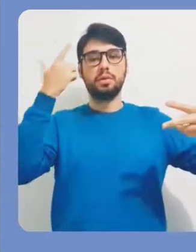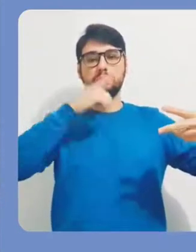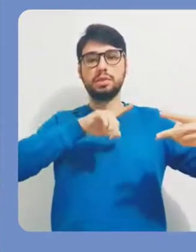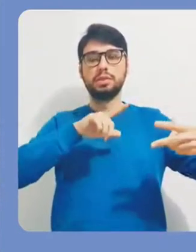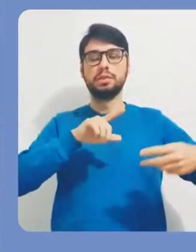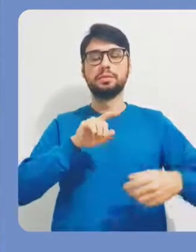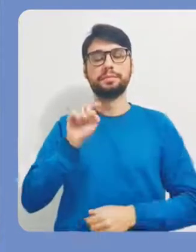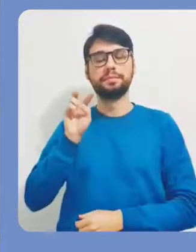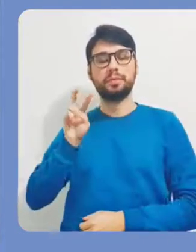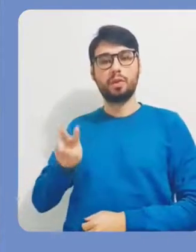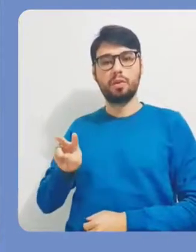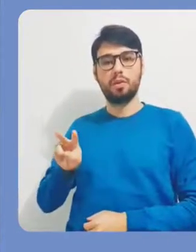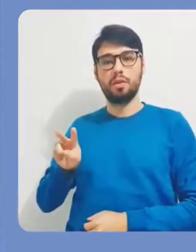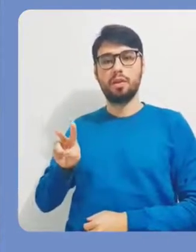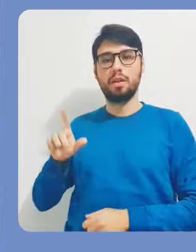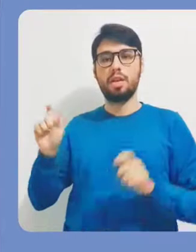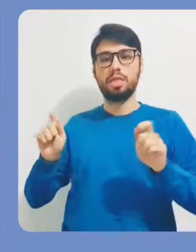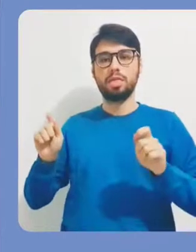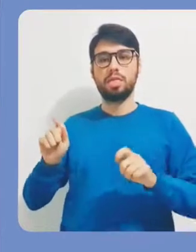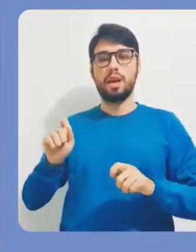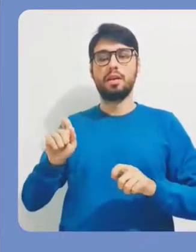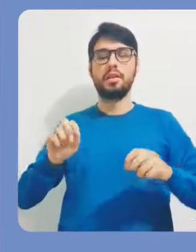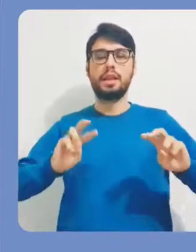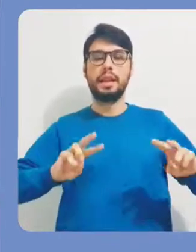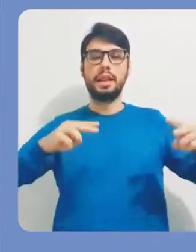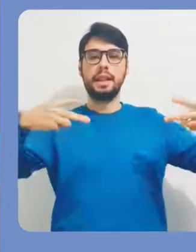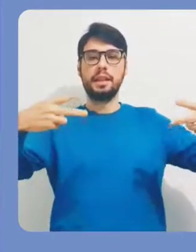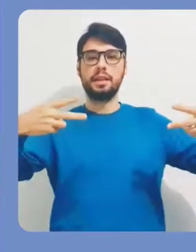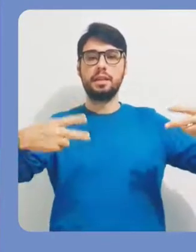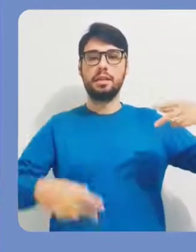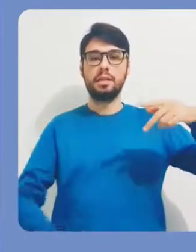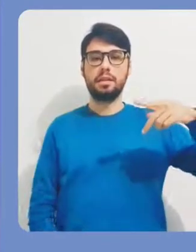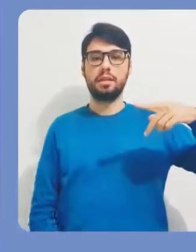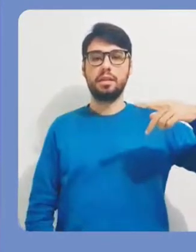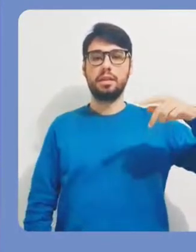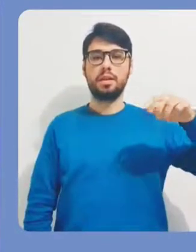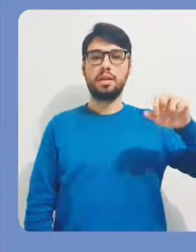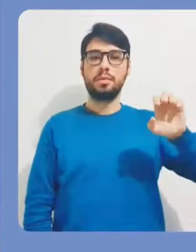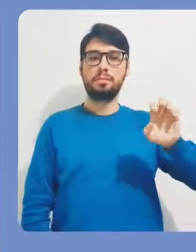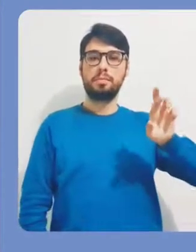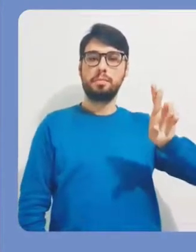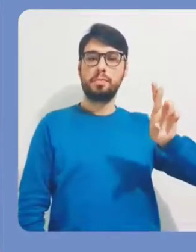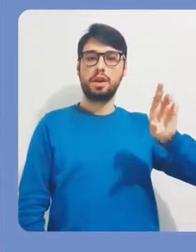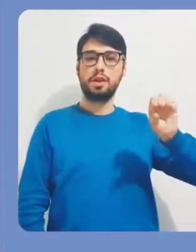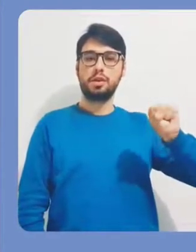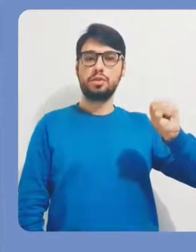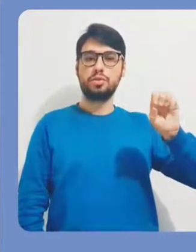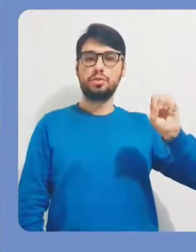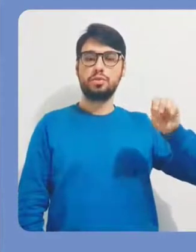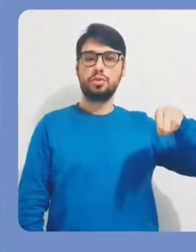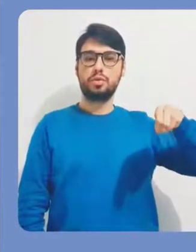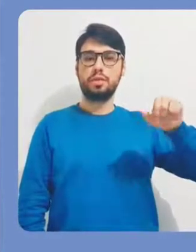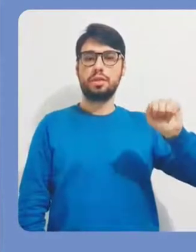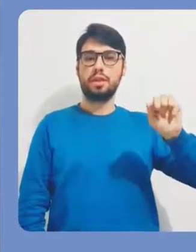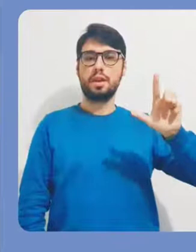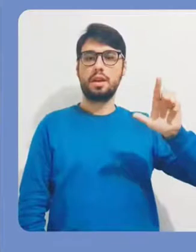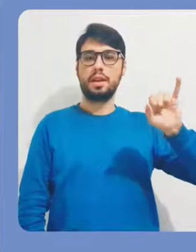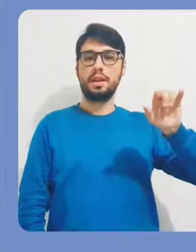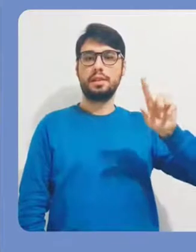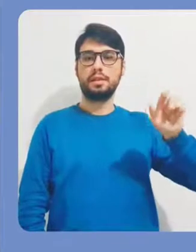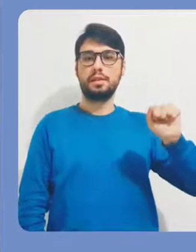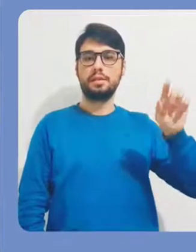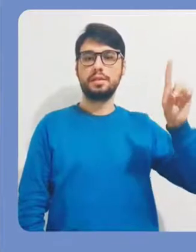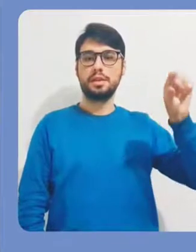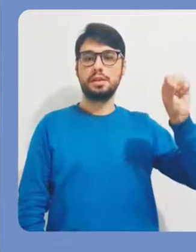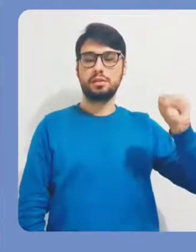nessa opção Links Personalizados. Então aqui no endereço eu coloco o endereço do sistema de inscrições UFSC que